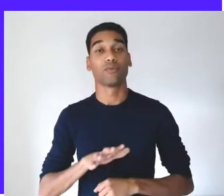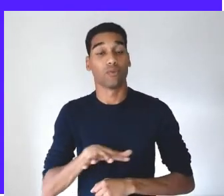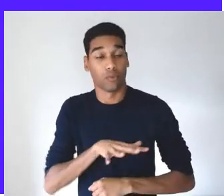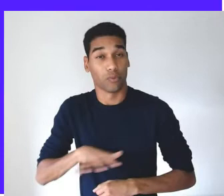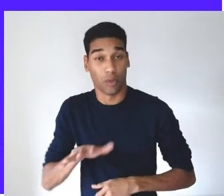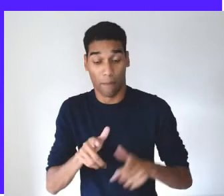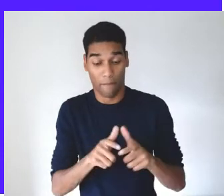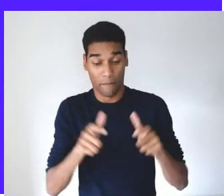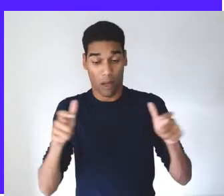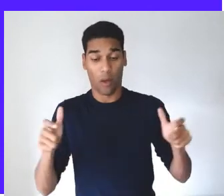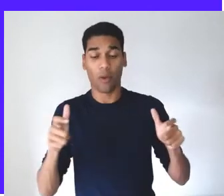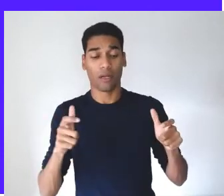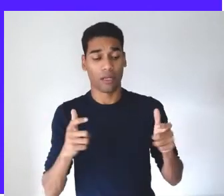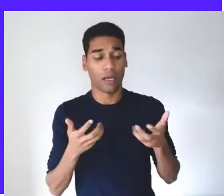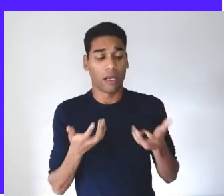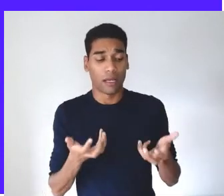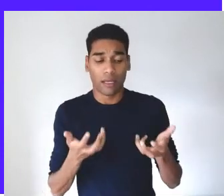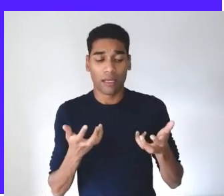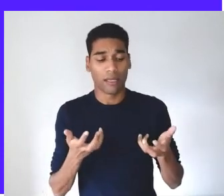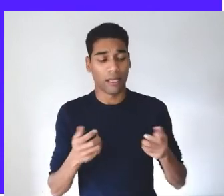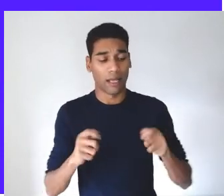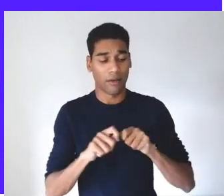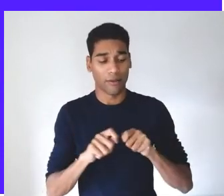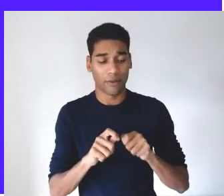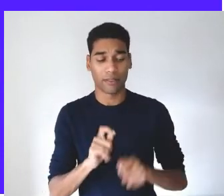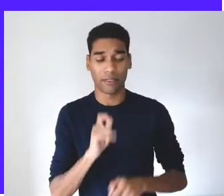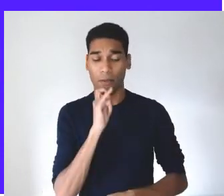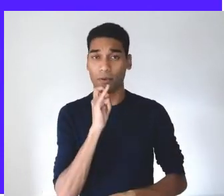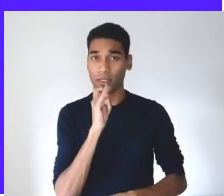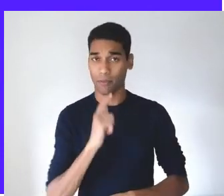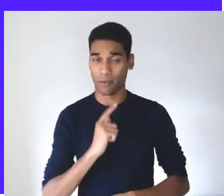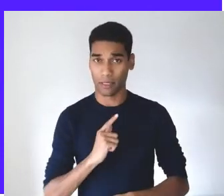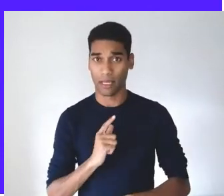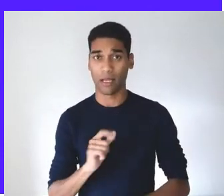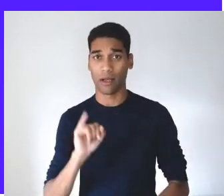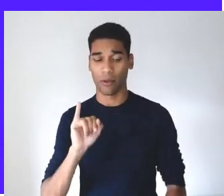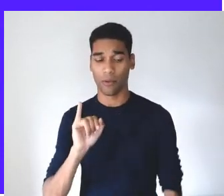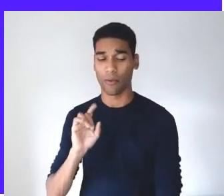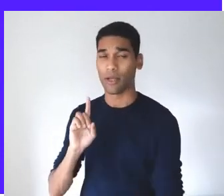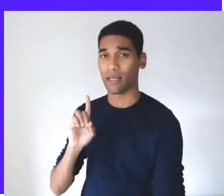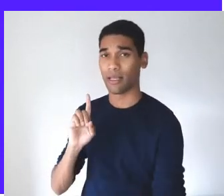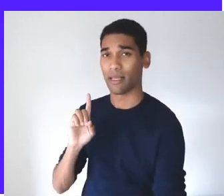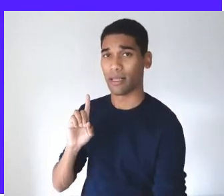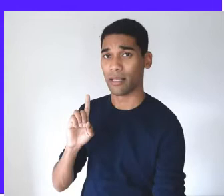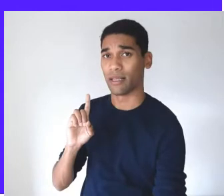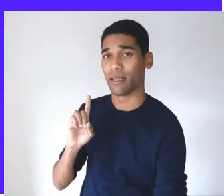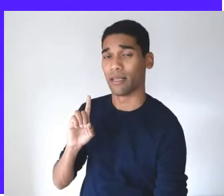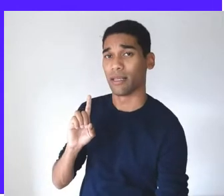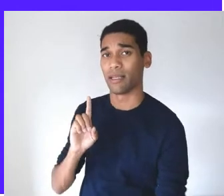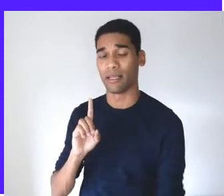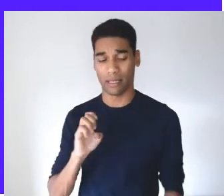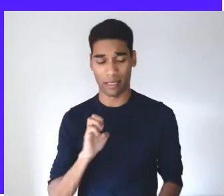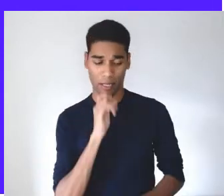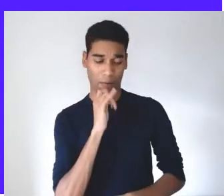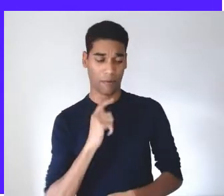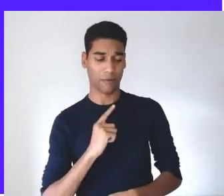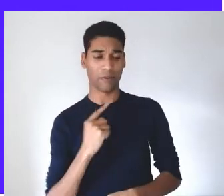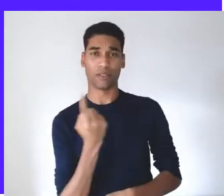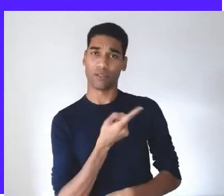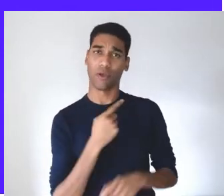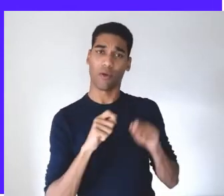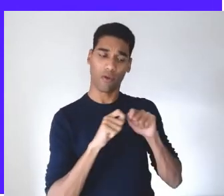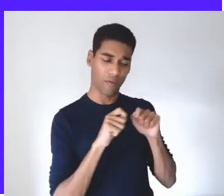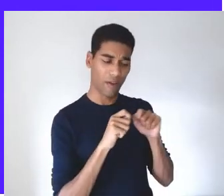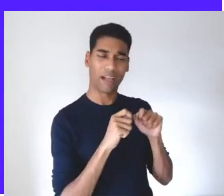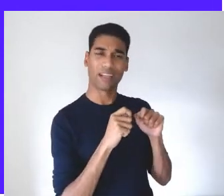o IDEB lá anualmente, a gente faz uma matéria sobre os estados que estão indo melhor, né? Ou a